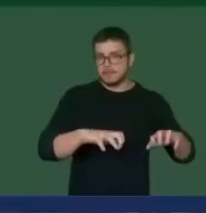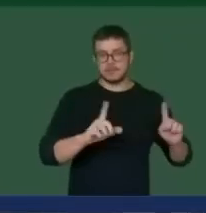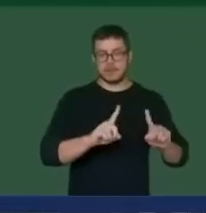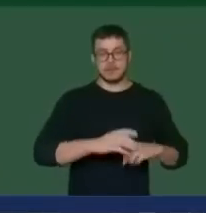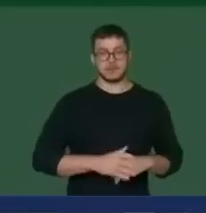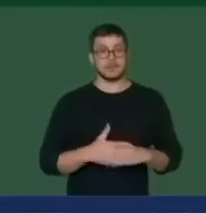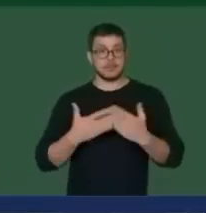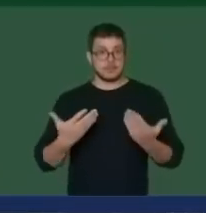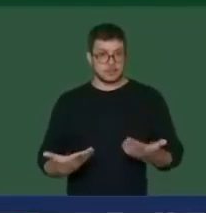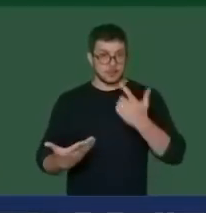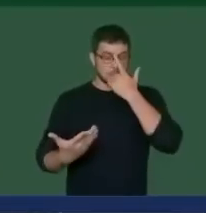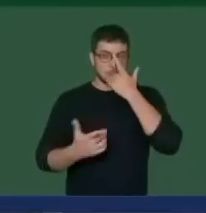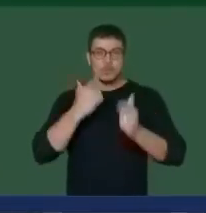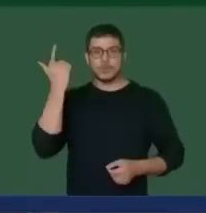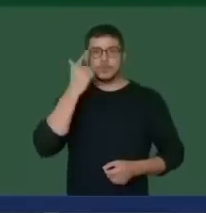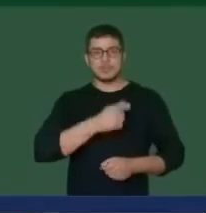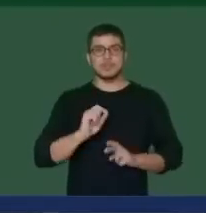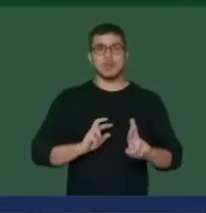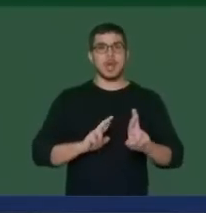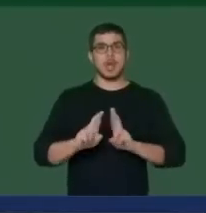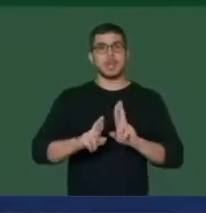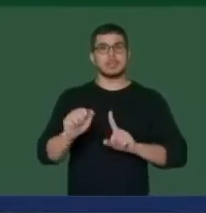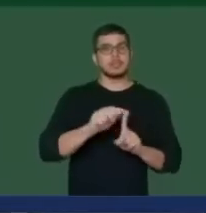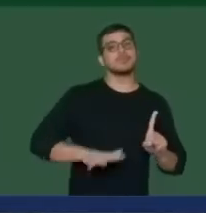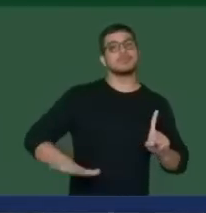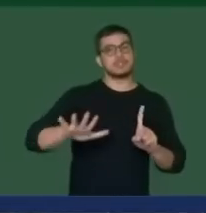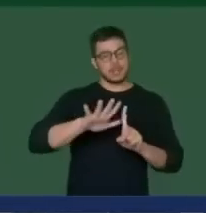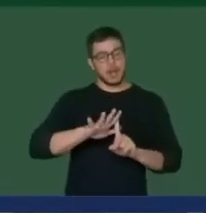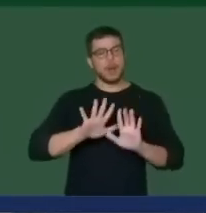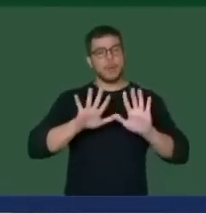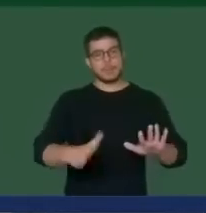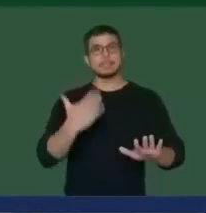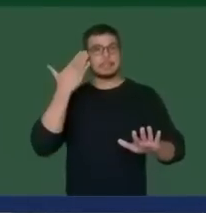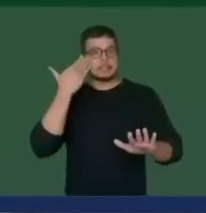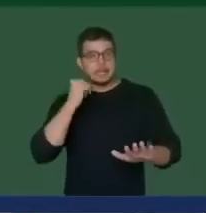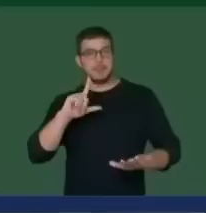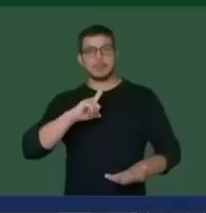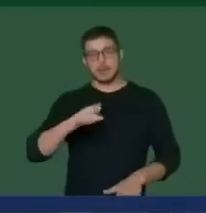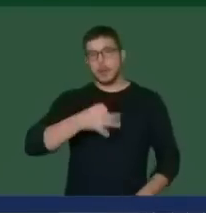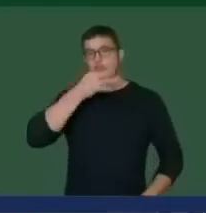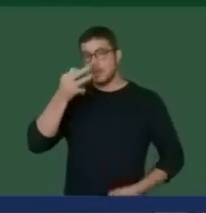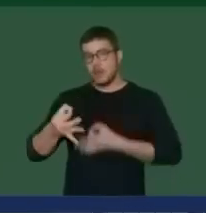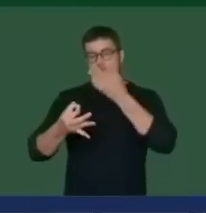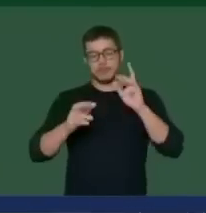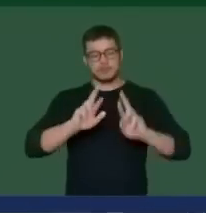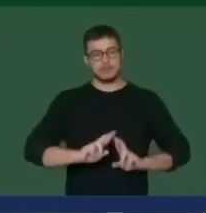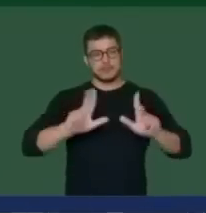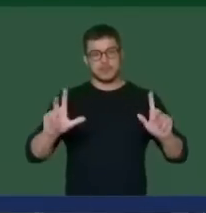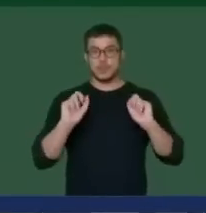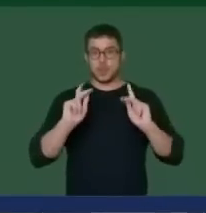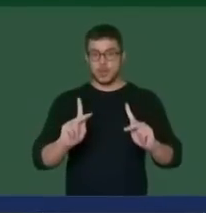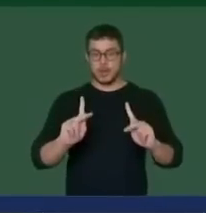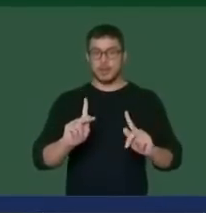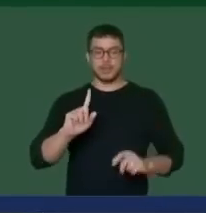relação social saudável, mesmo com divergências claras de opinião, é o papel de todos